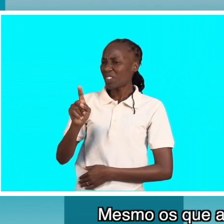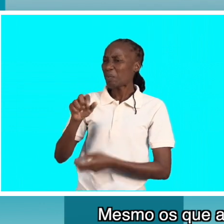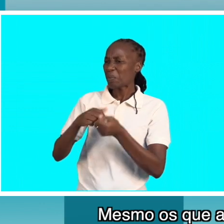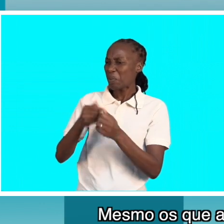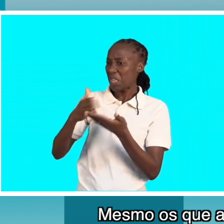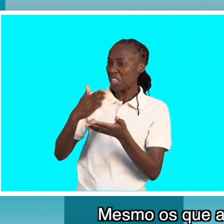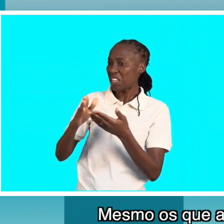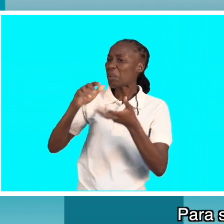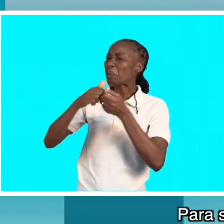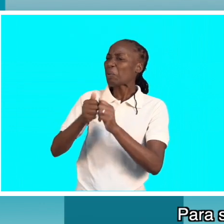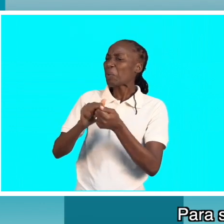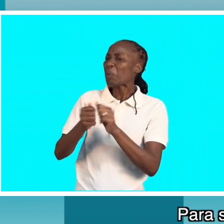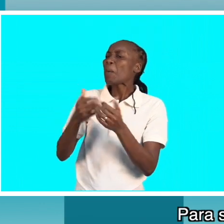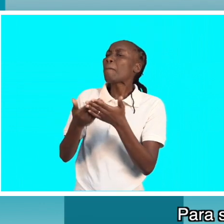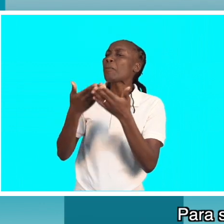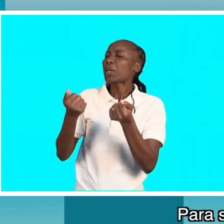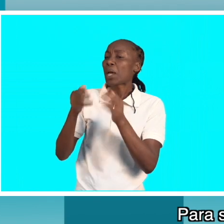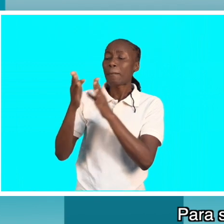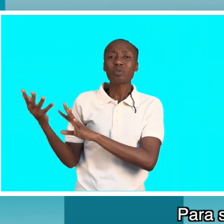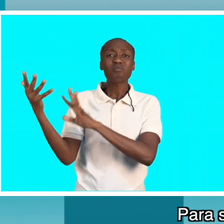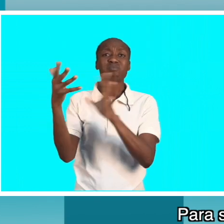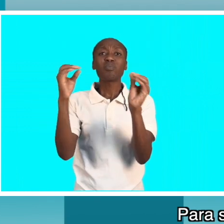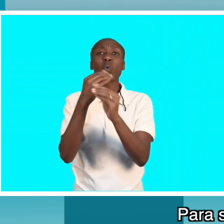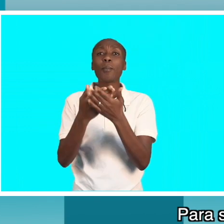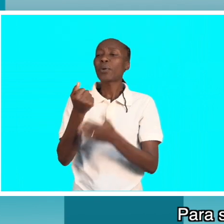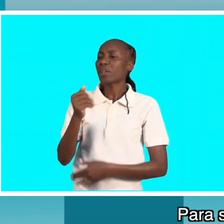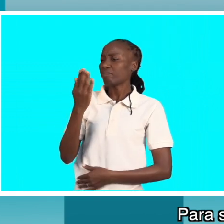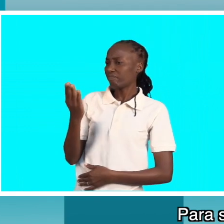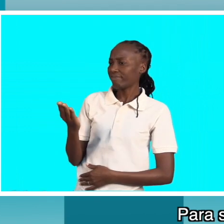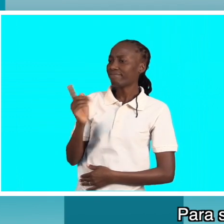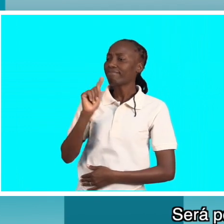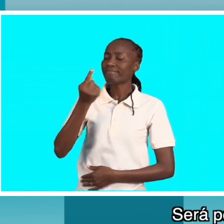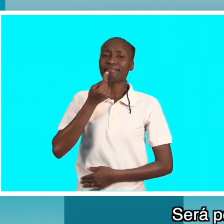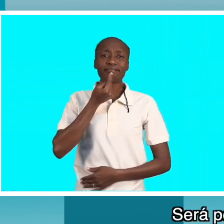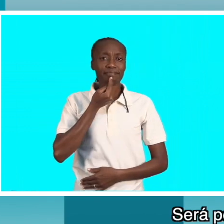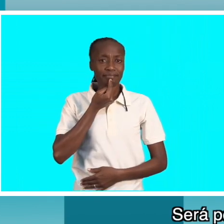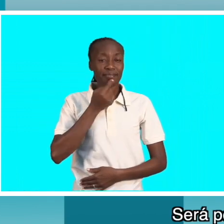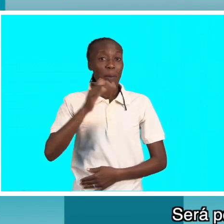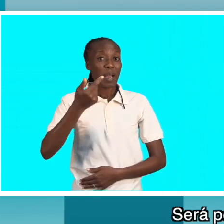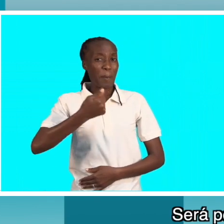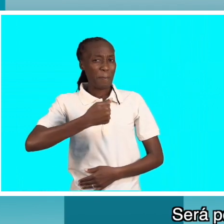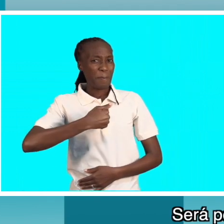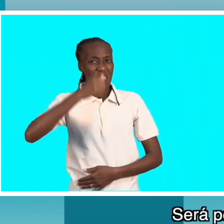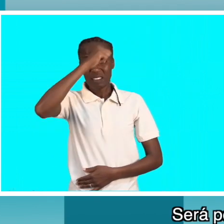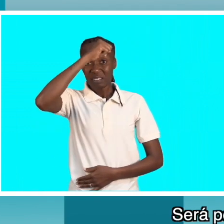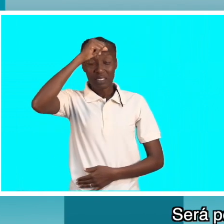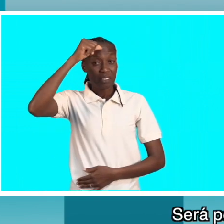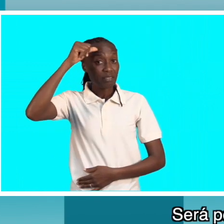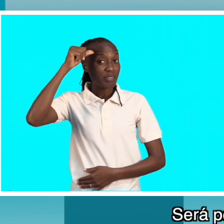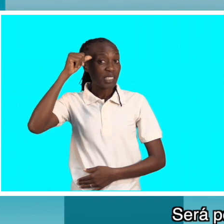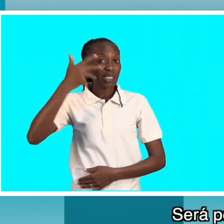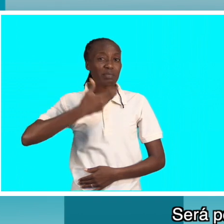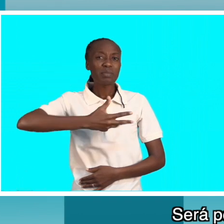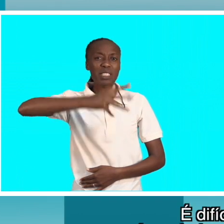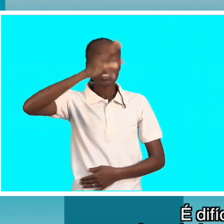apreciação, não. E para si isso o quê? É por causa da crise? Como é que olha isso? Achas que é por causa da crise, as pessoas não adirem a